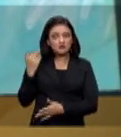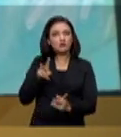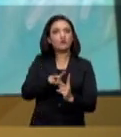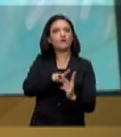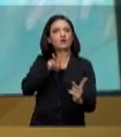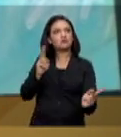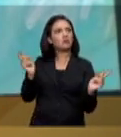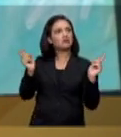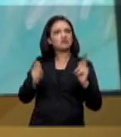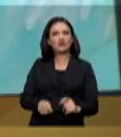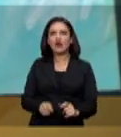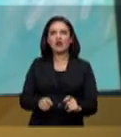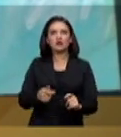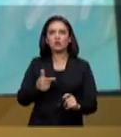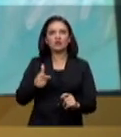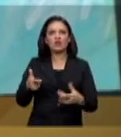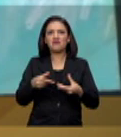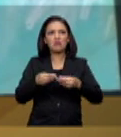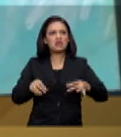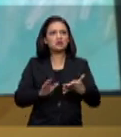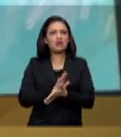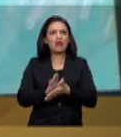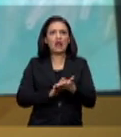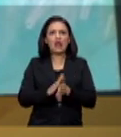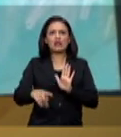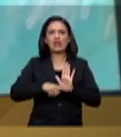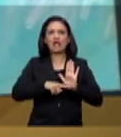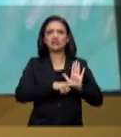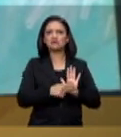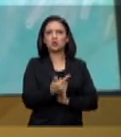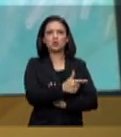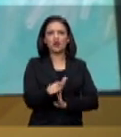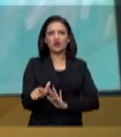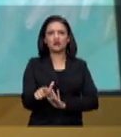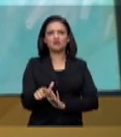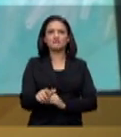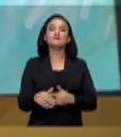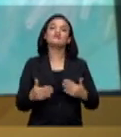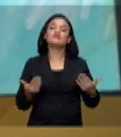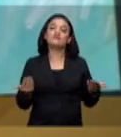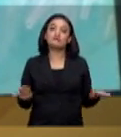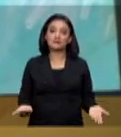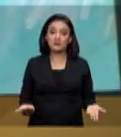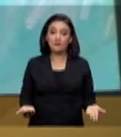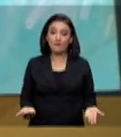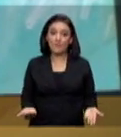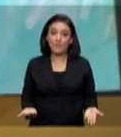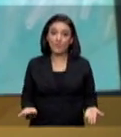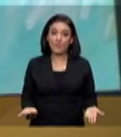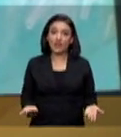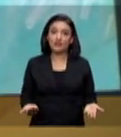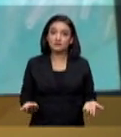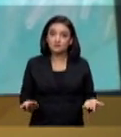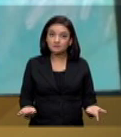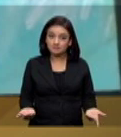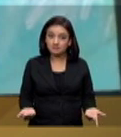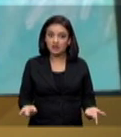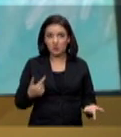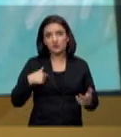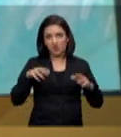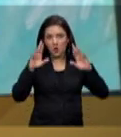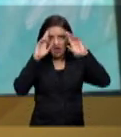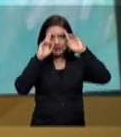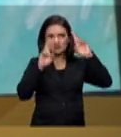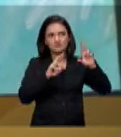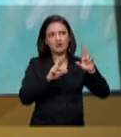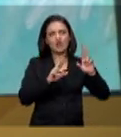virtual, sem prejuízo ao bom andamento dos trabalhos. Não cabe, com todo respeito, ao excelentíssimo senhor presidente do Senado,